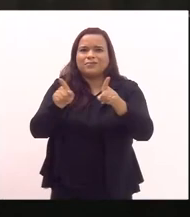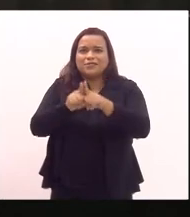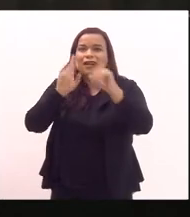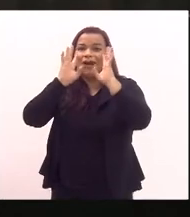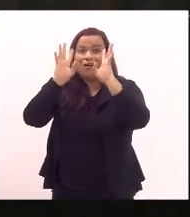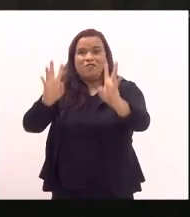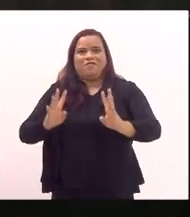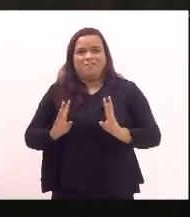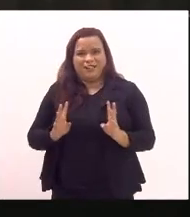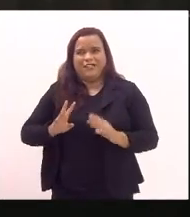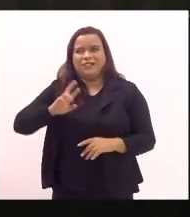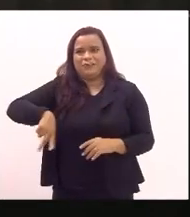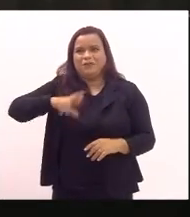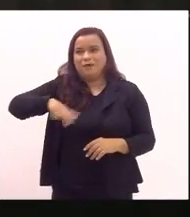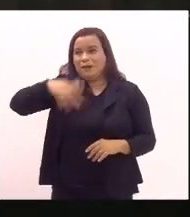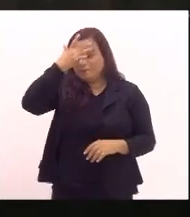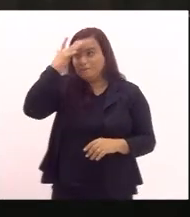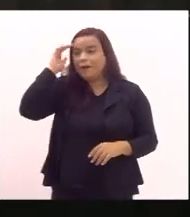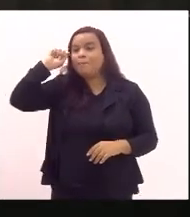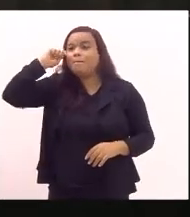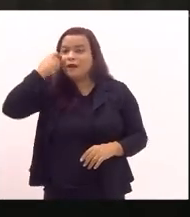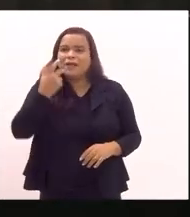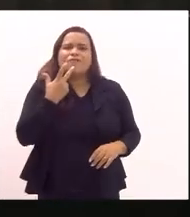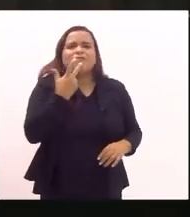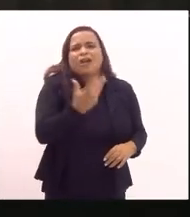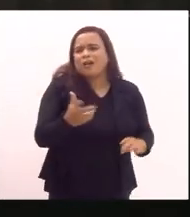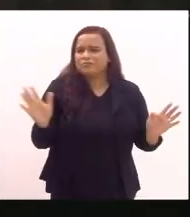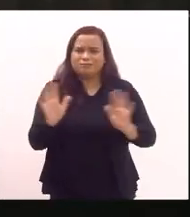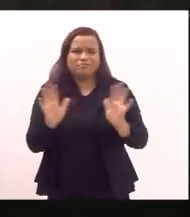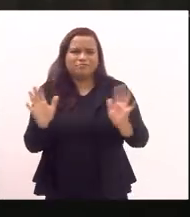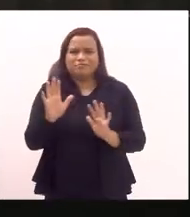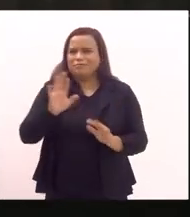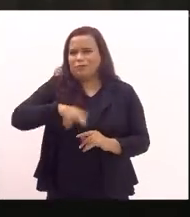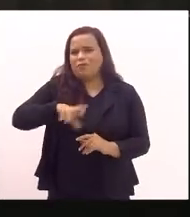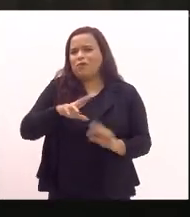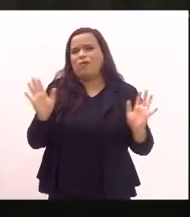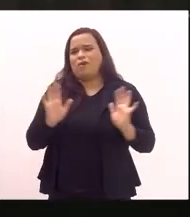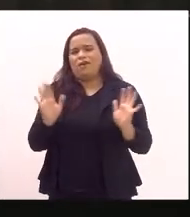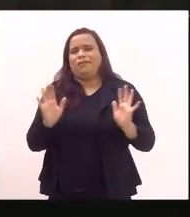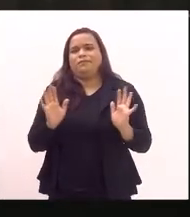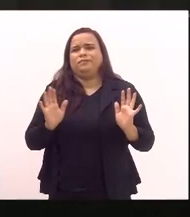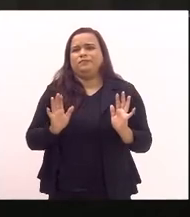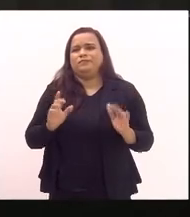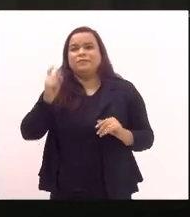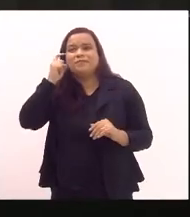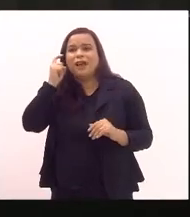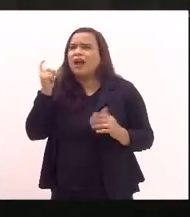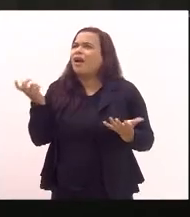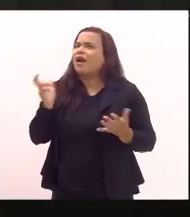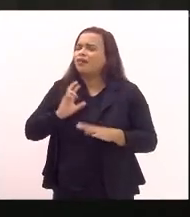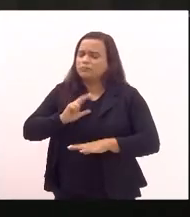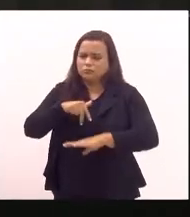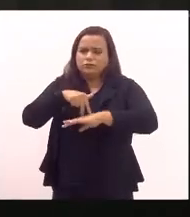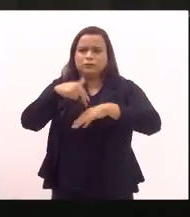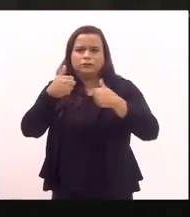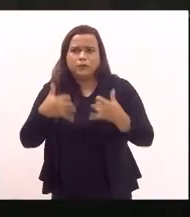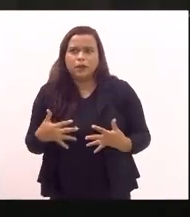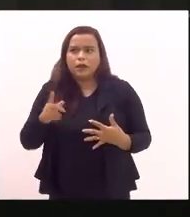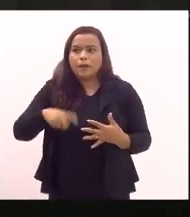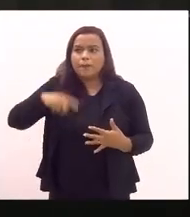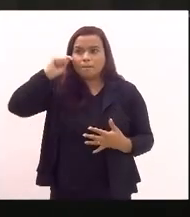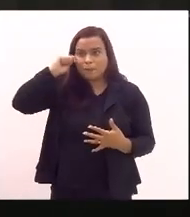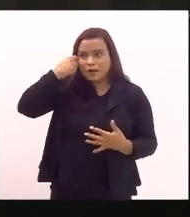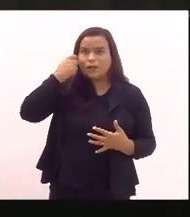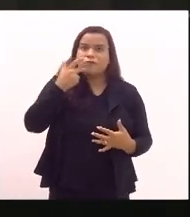não é a pessoa preta falar de tem gente que não entende né não é o caso mas acha que o lugar de fala é preto